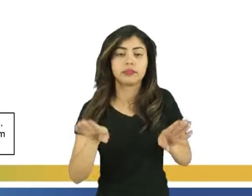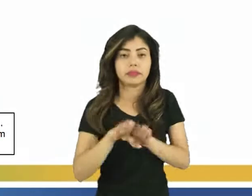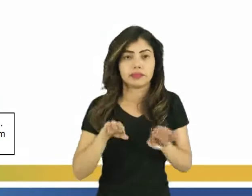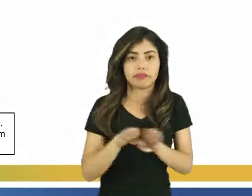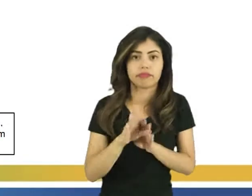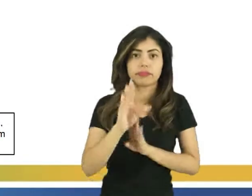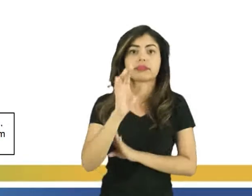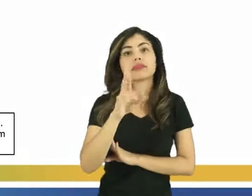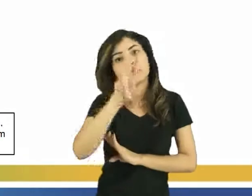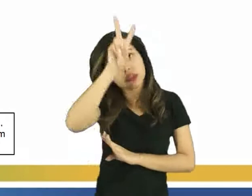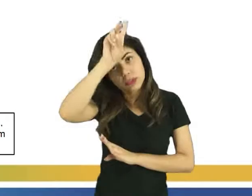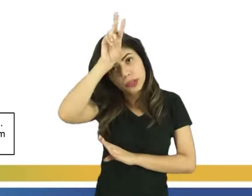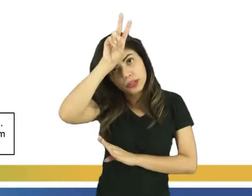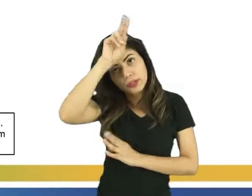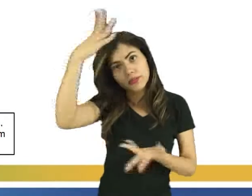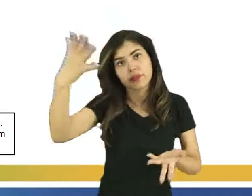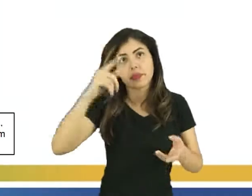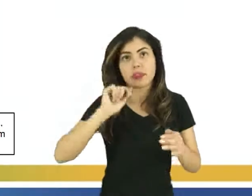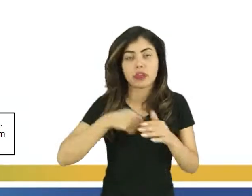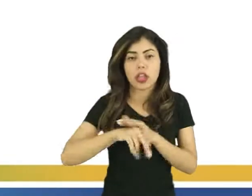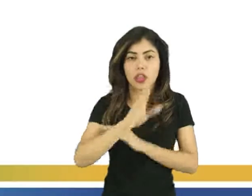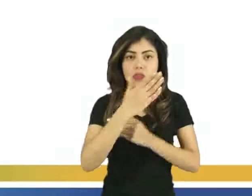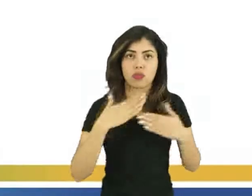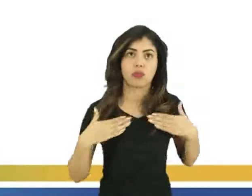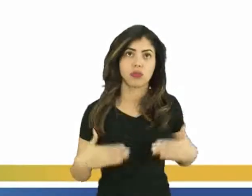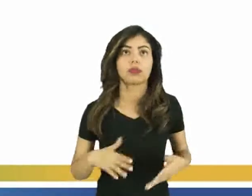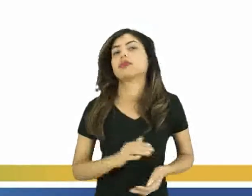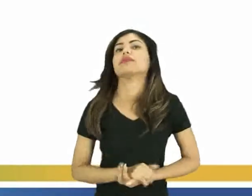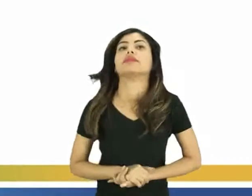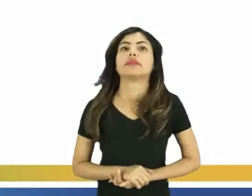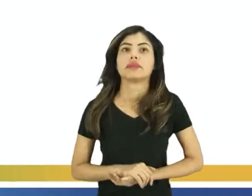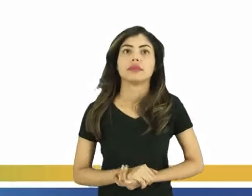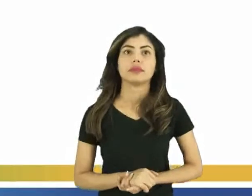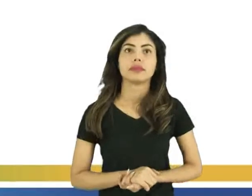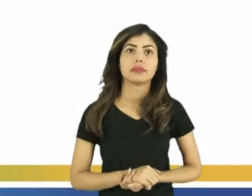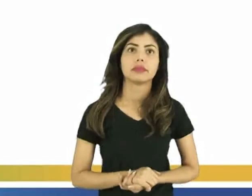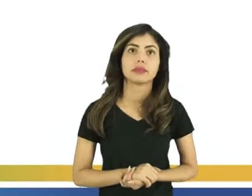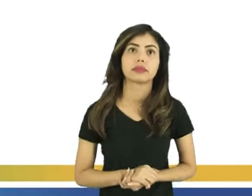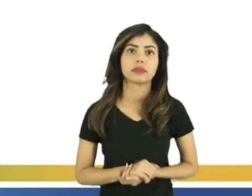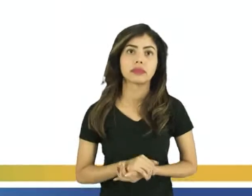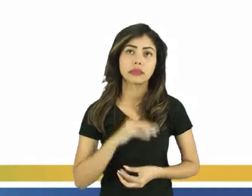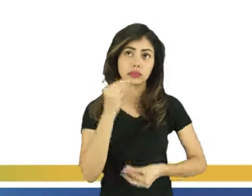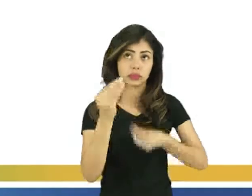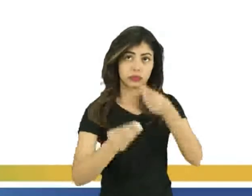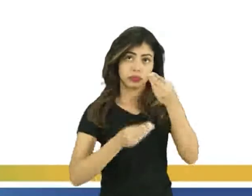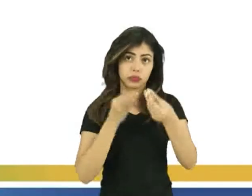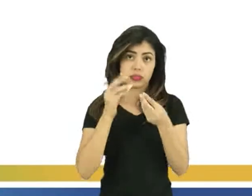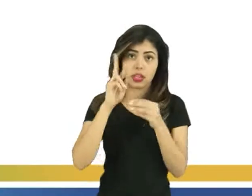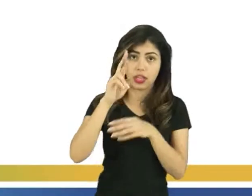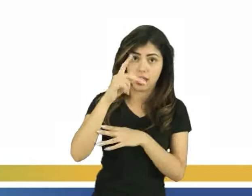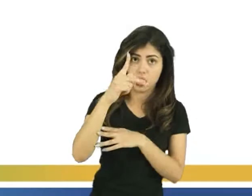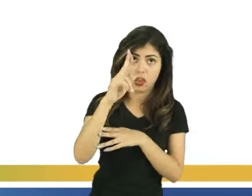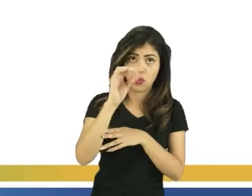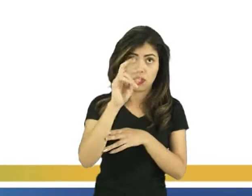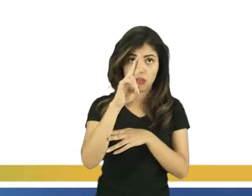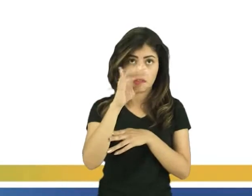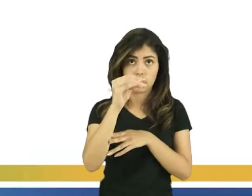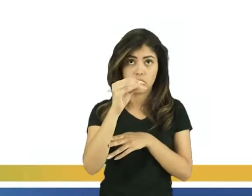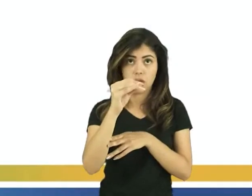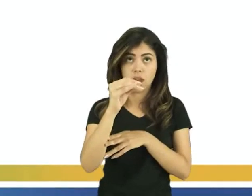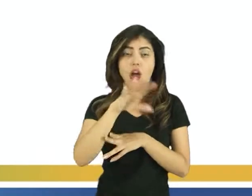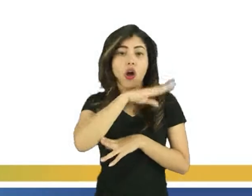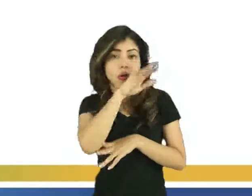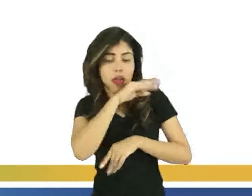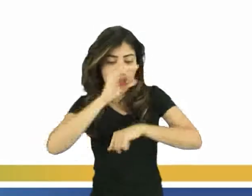das baratas, por espaços dentro do corpo. E como que é a reprodução dos artrópodes?